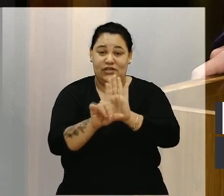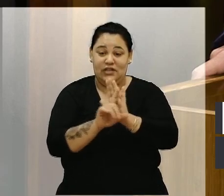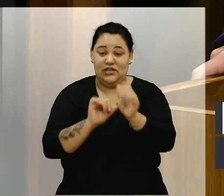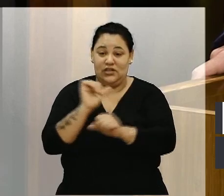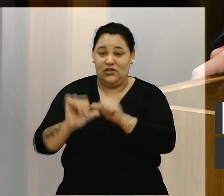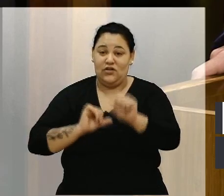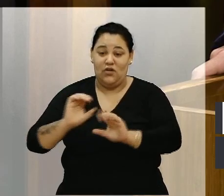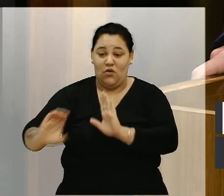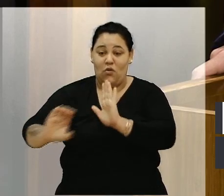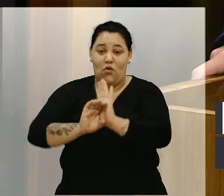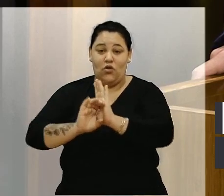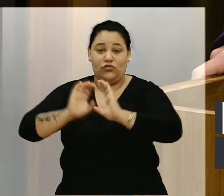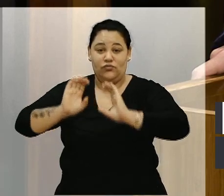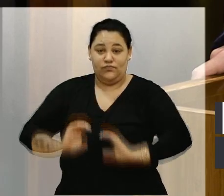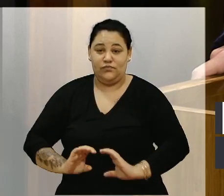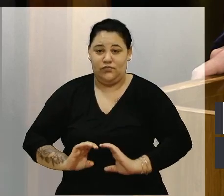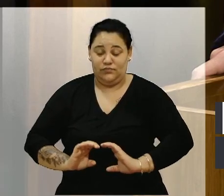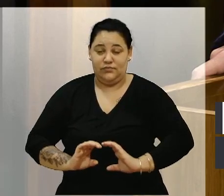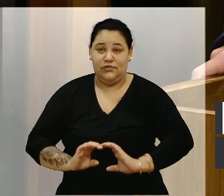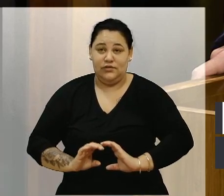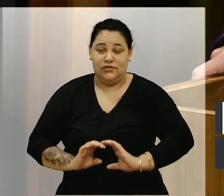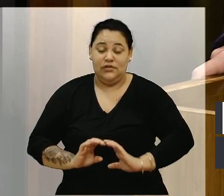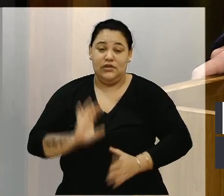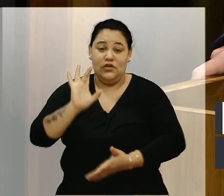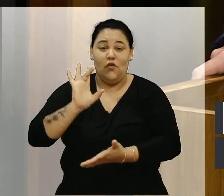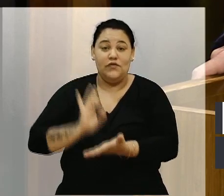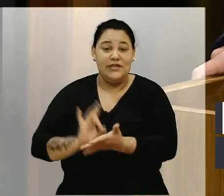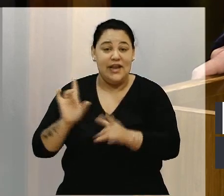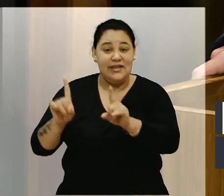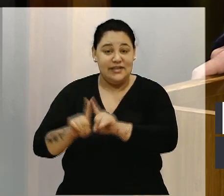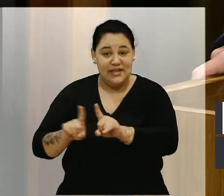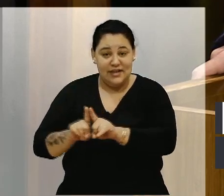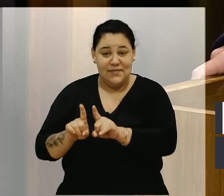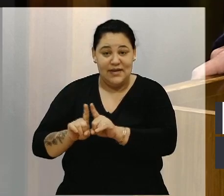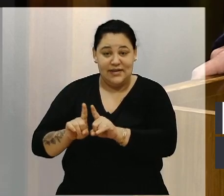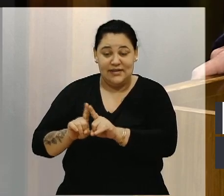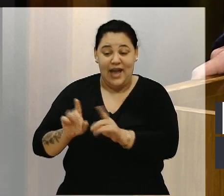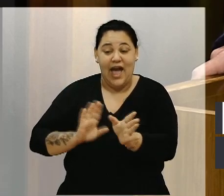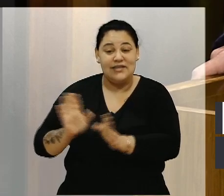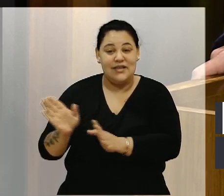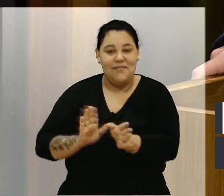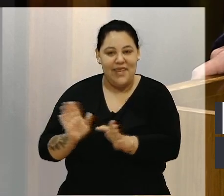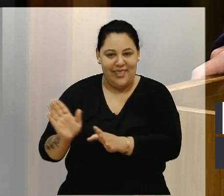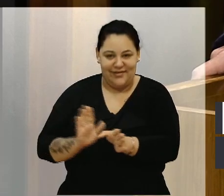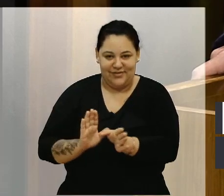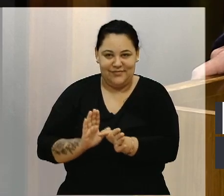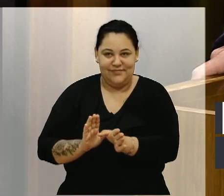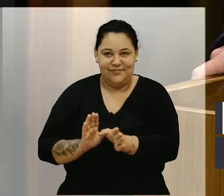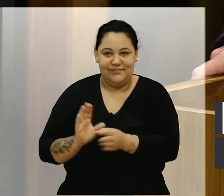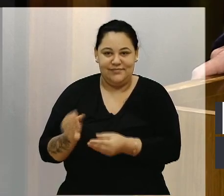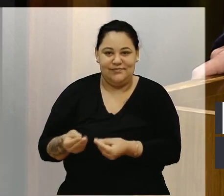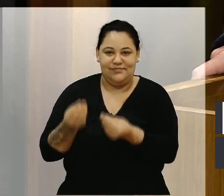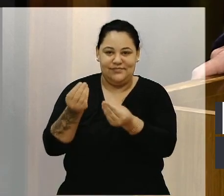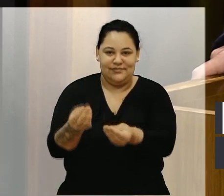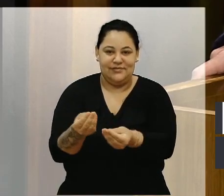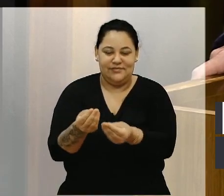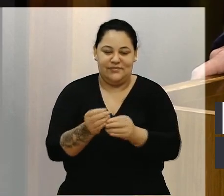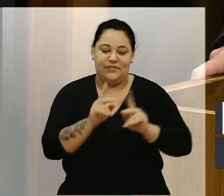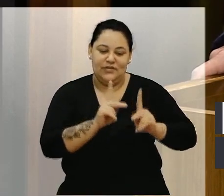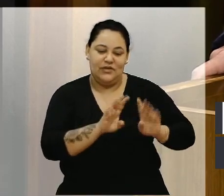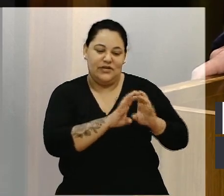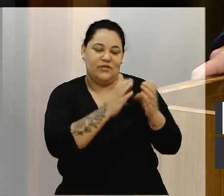de Posturas e estabelece a acessibilidade à